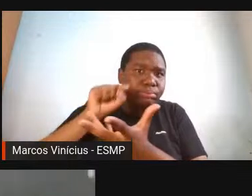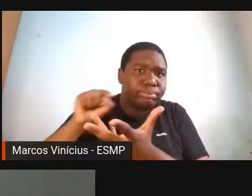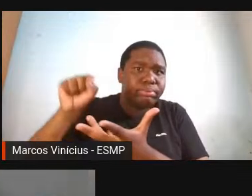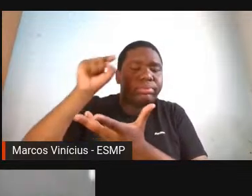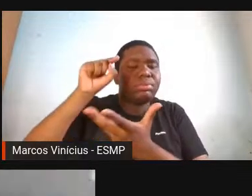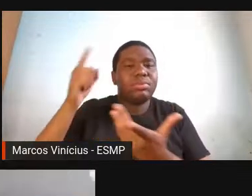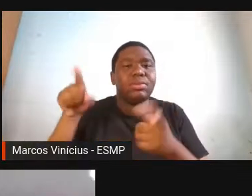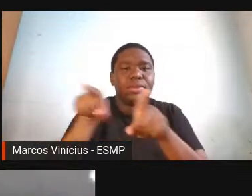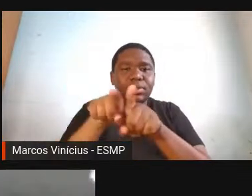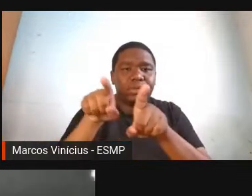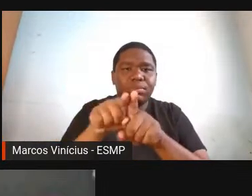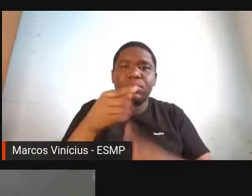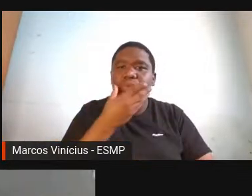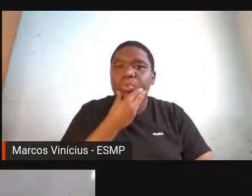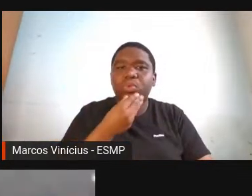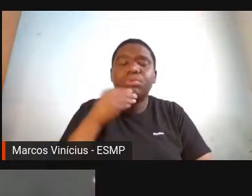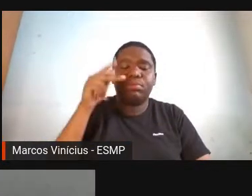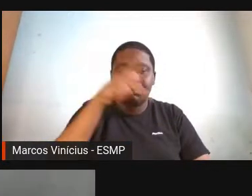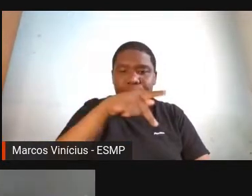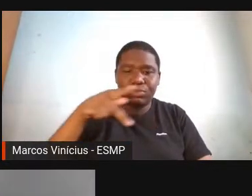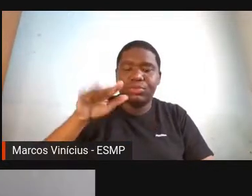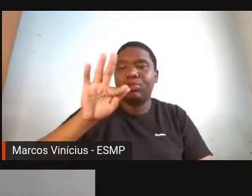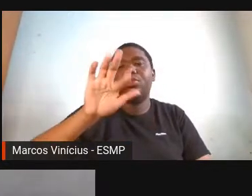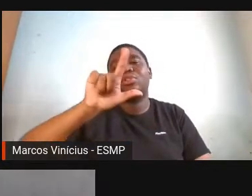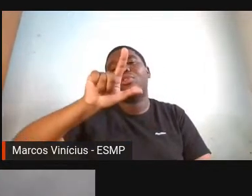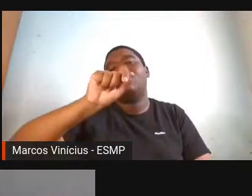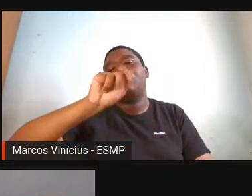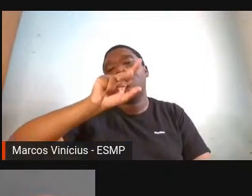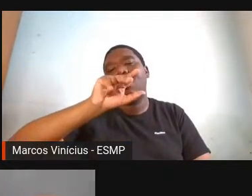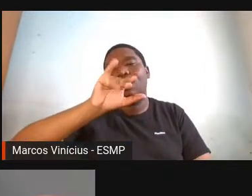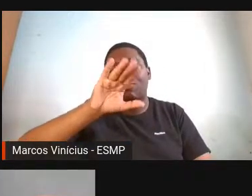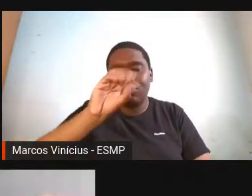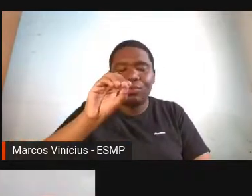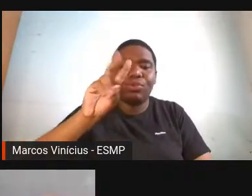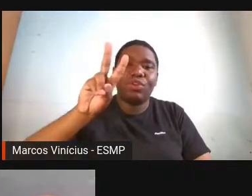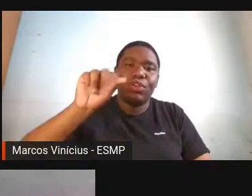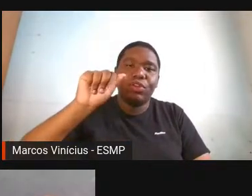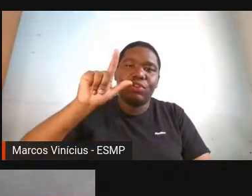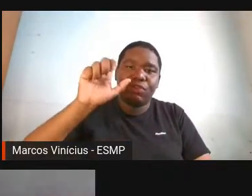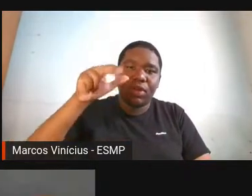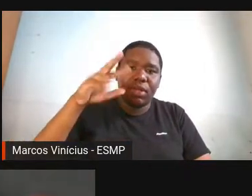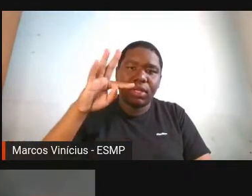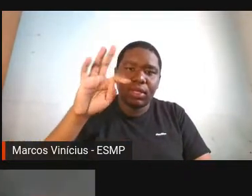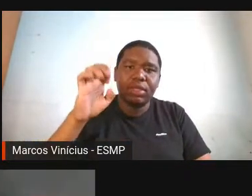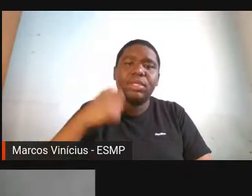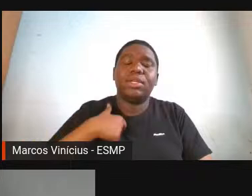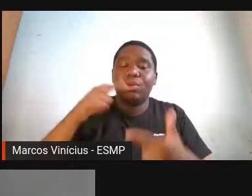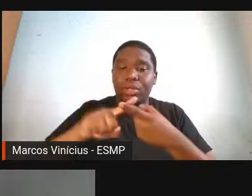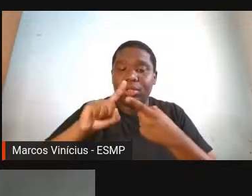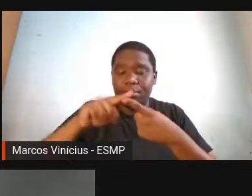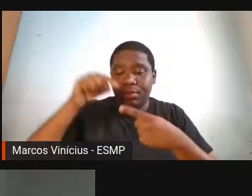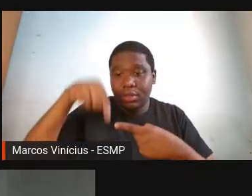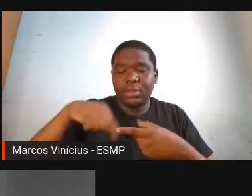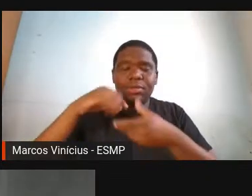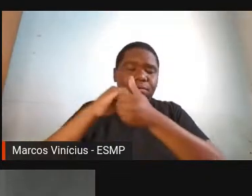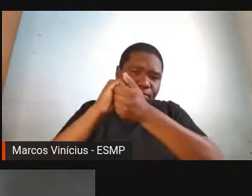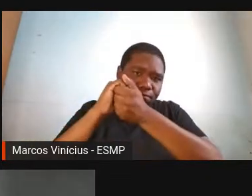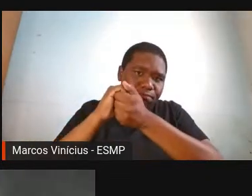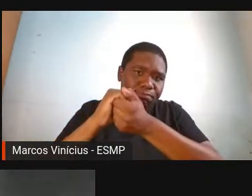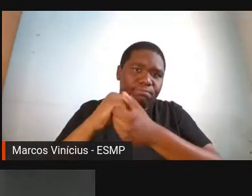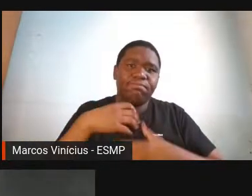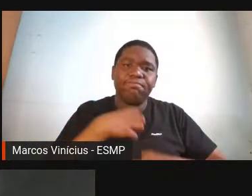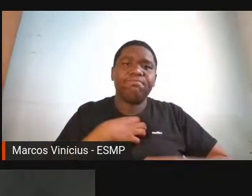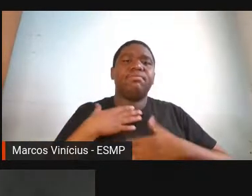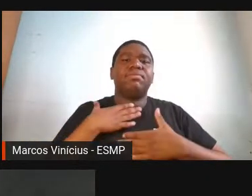ao companheiro professor Flávio Valente, também a quem saúdo e muito me orgulho